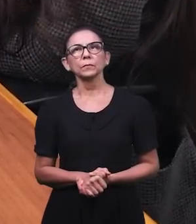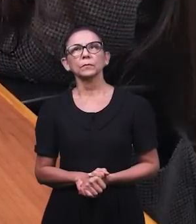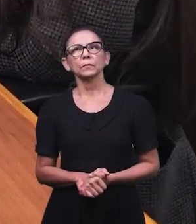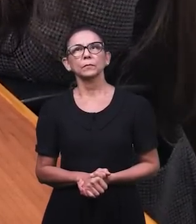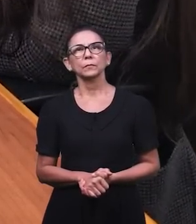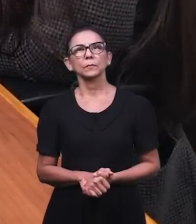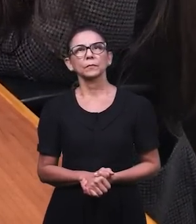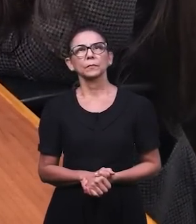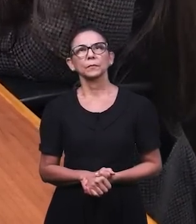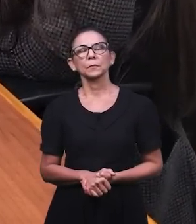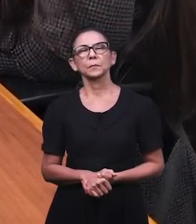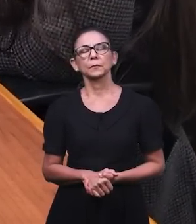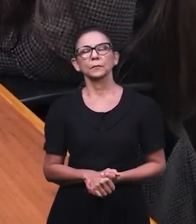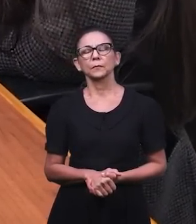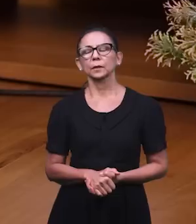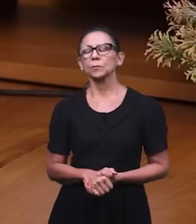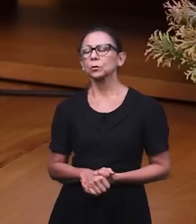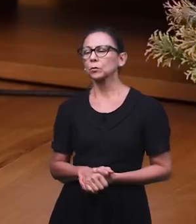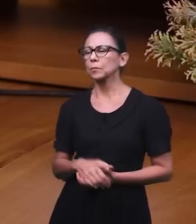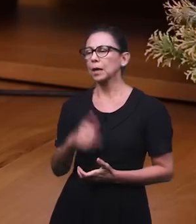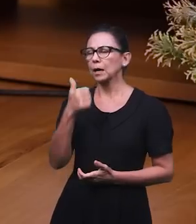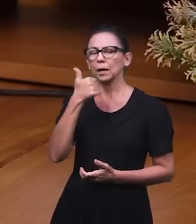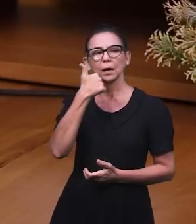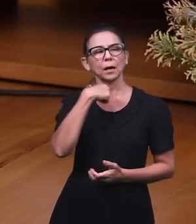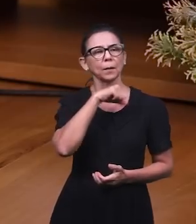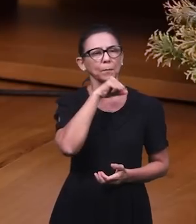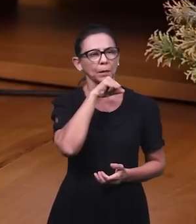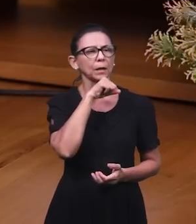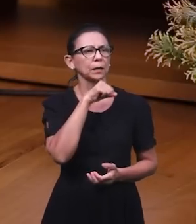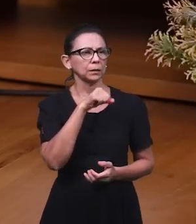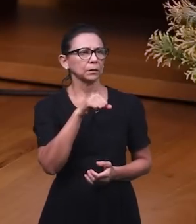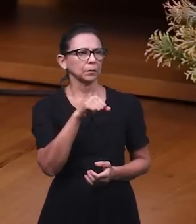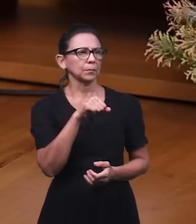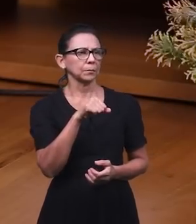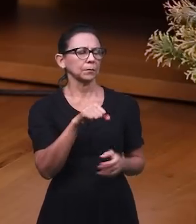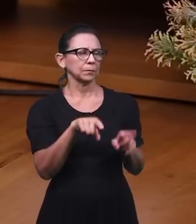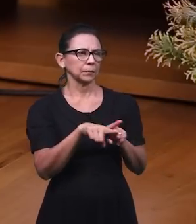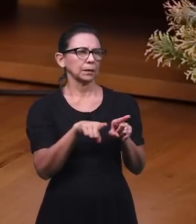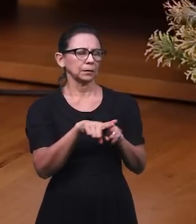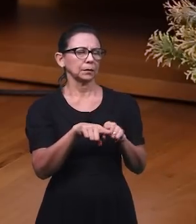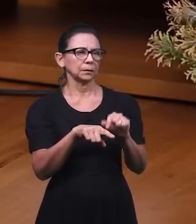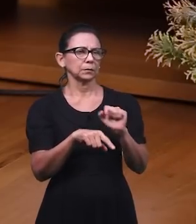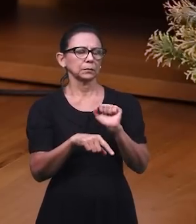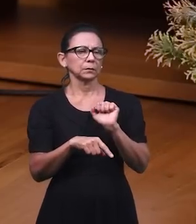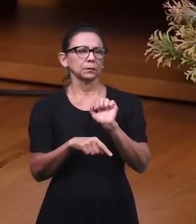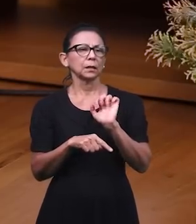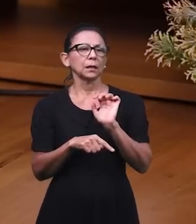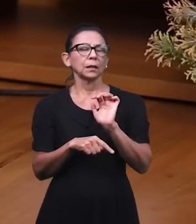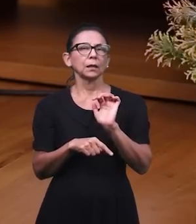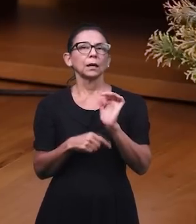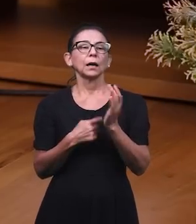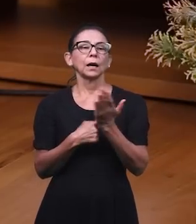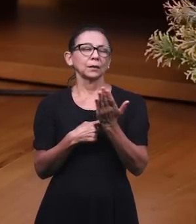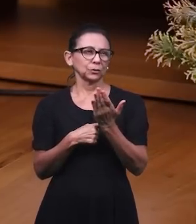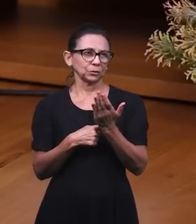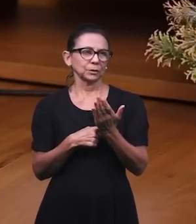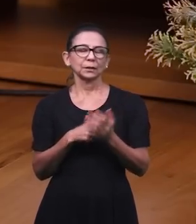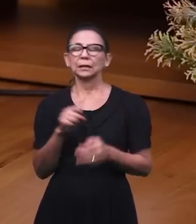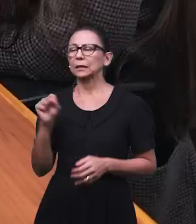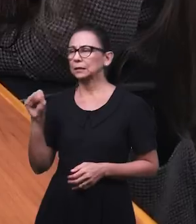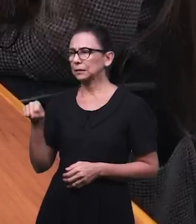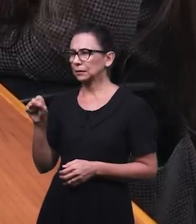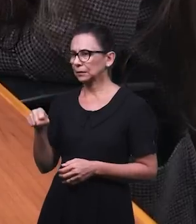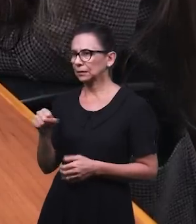contar com o Rafa, né? Você também conta com a sua família, com a sua mãe, que é um amor, um doce de pessoa. Acredito que completamente apaixonado pela